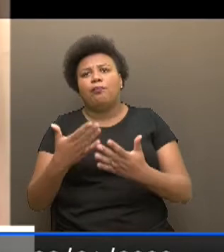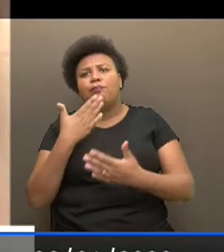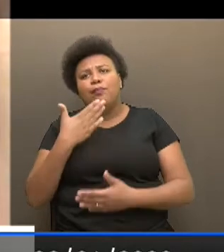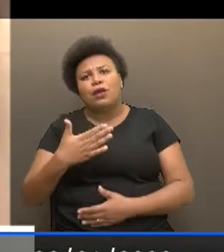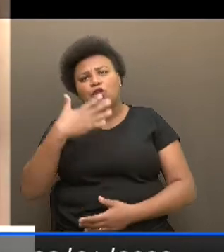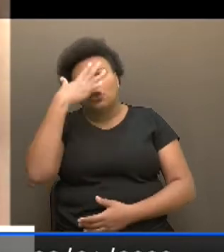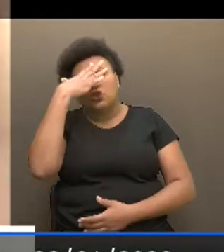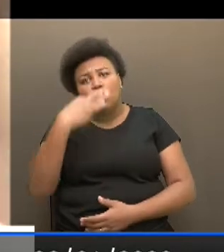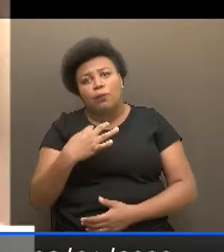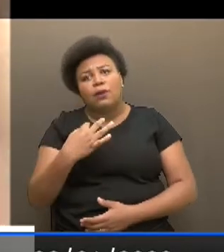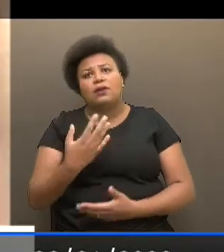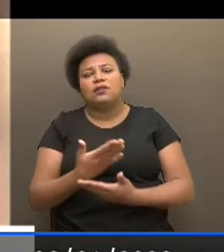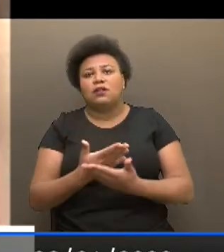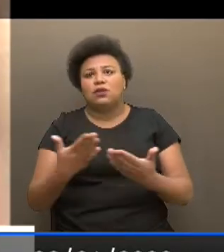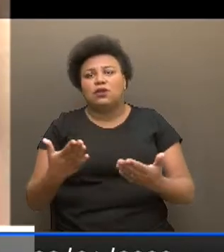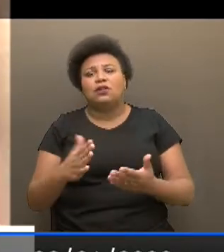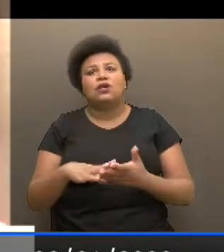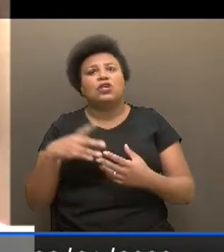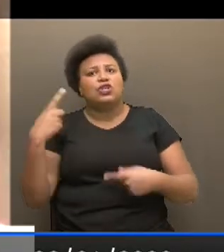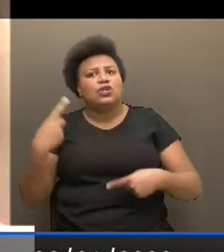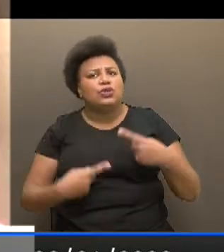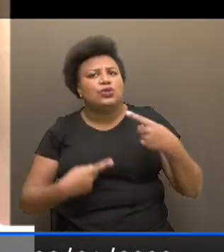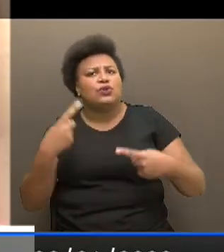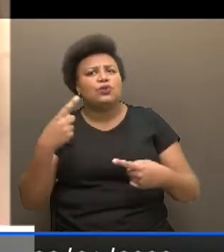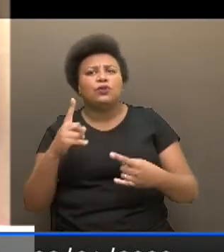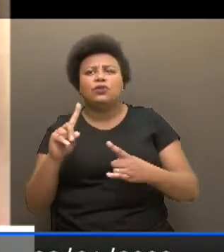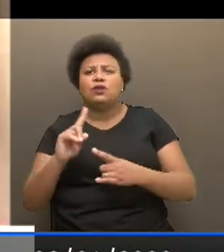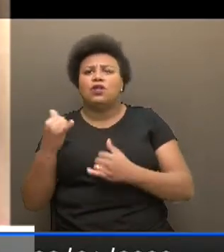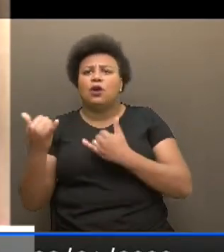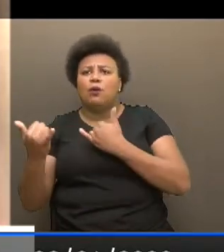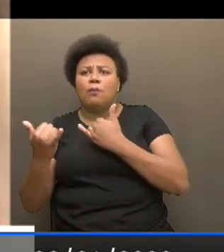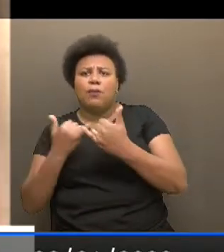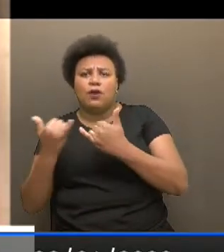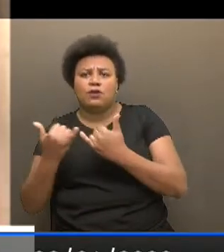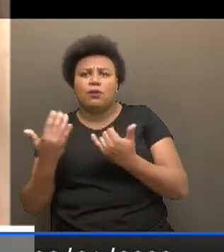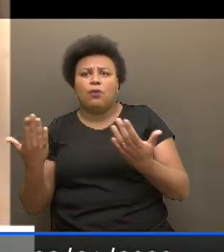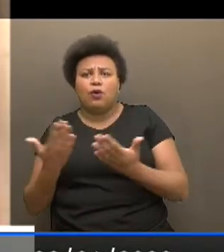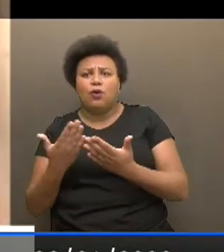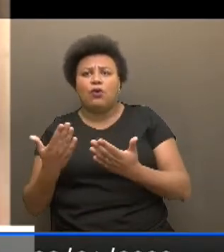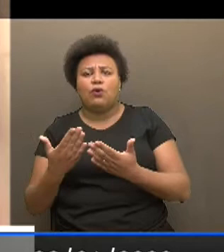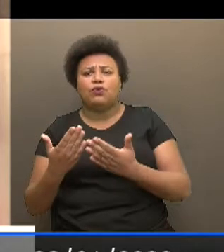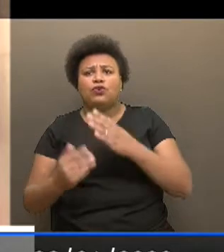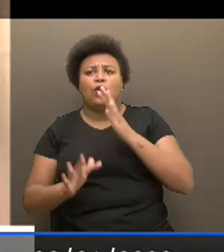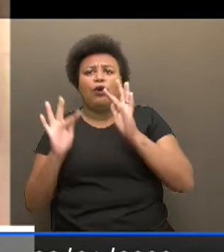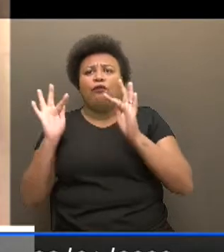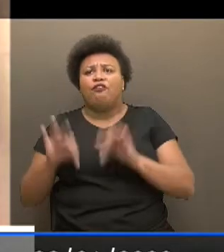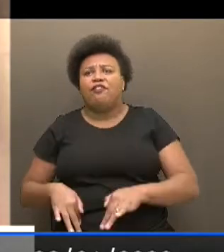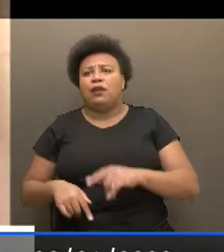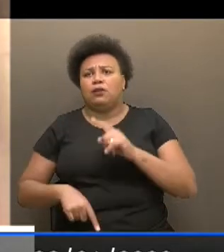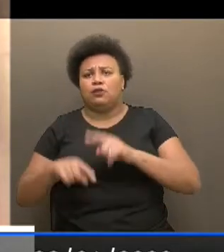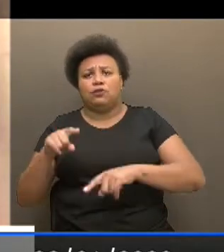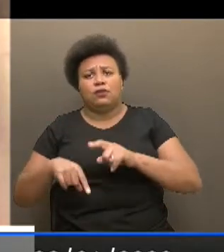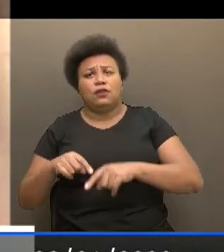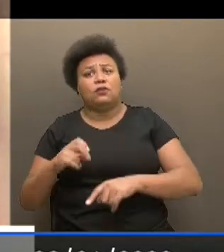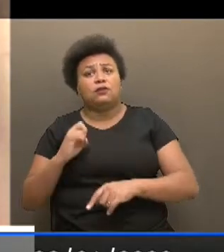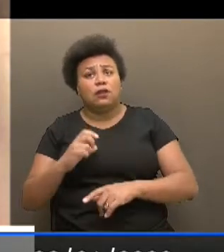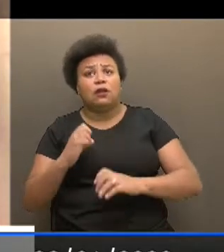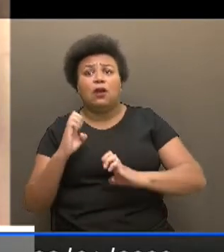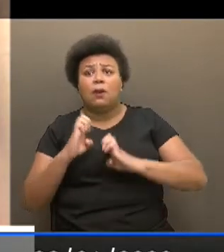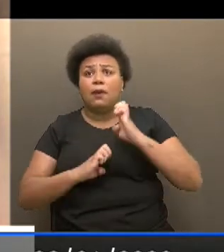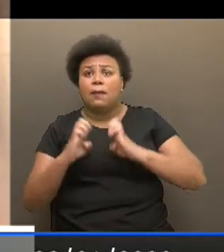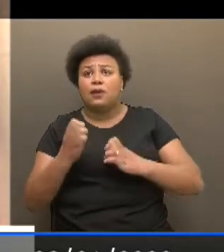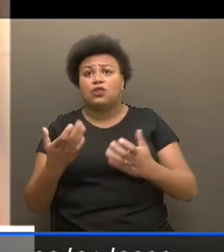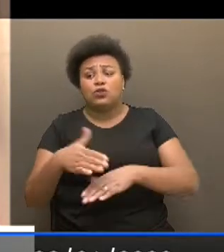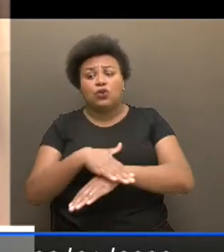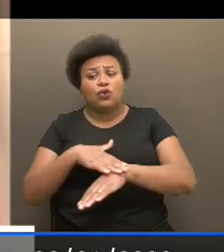eu quero. Se discuta, não, por exemplo, hoje, o cerceamento da atividade. Há uma empresa, eu falei hoje ao